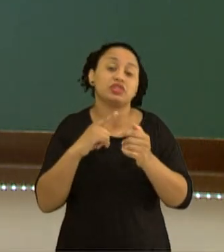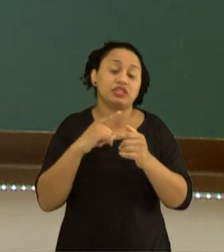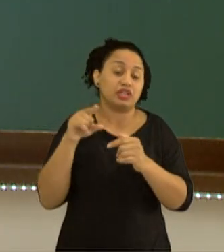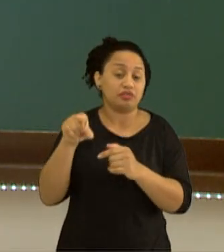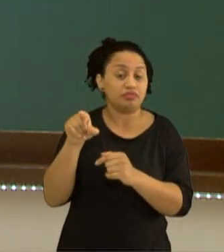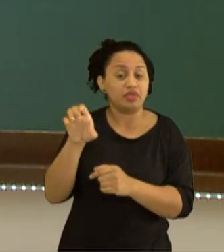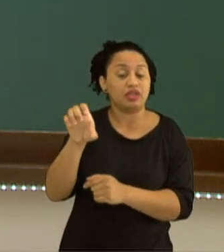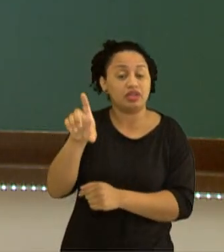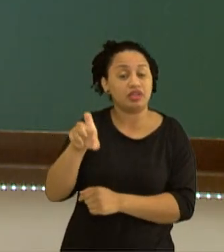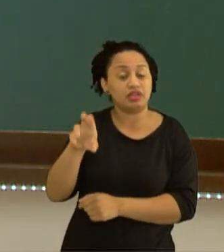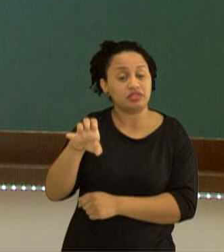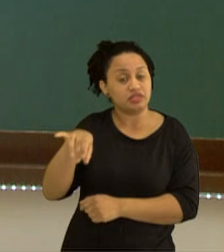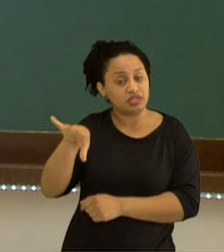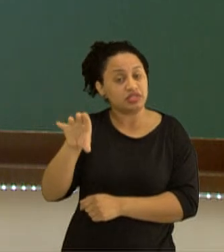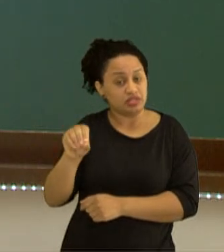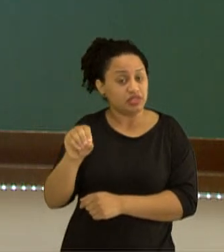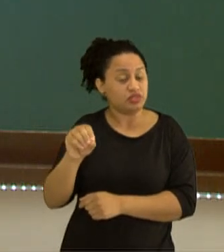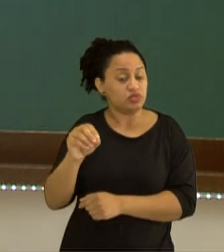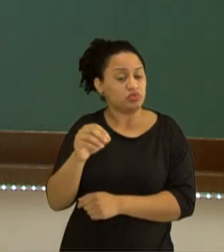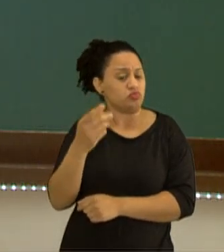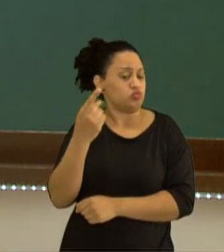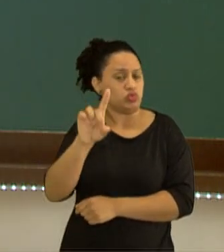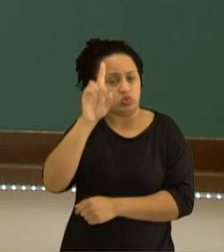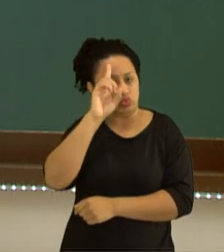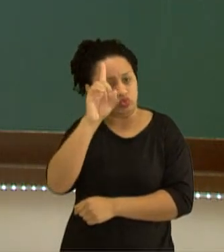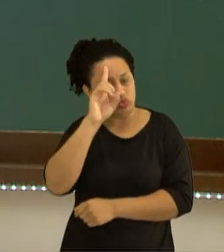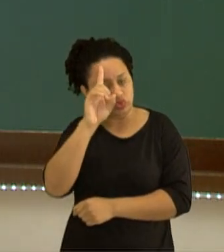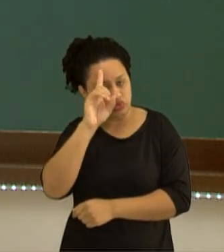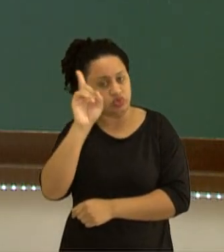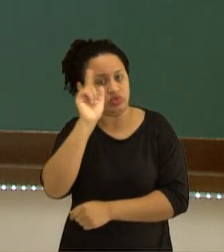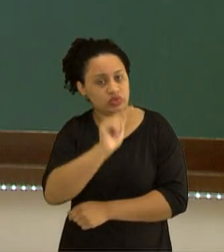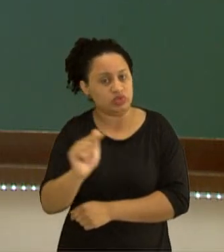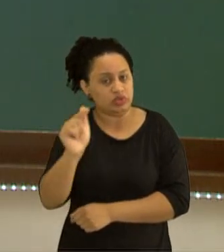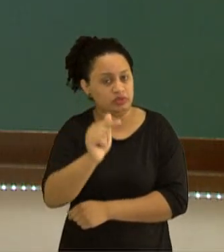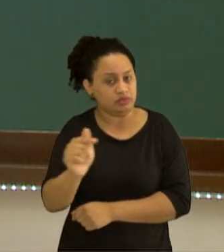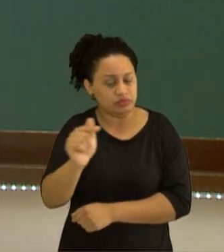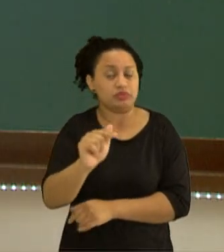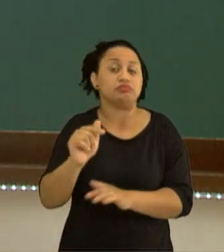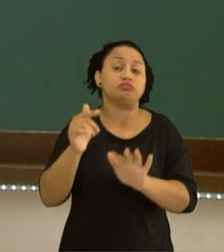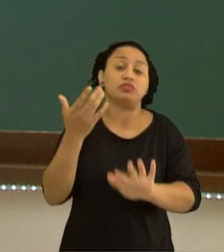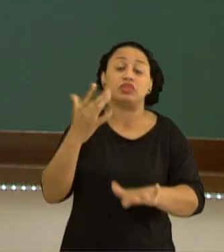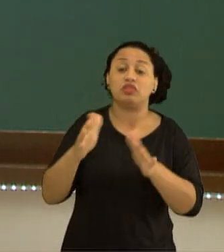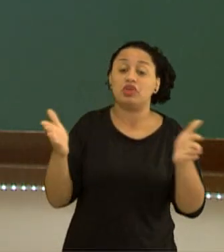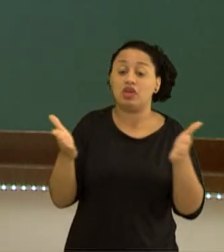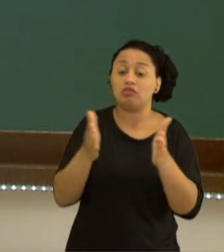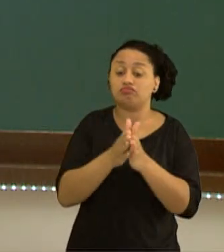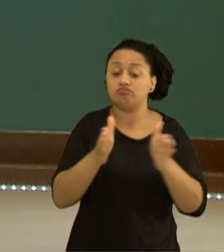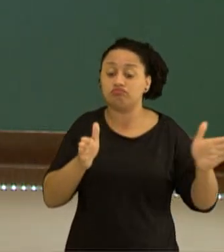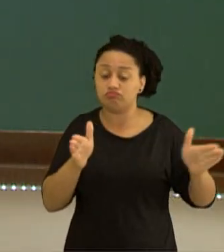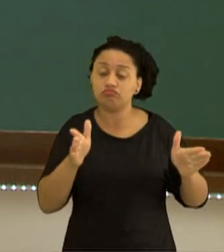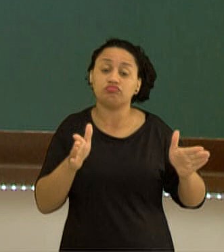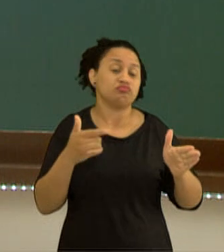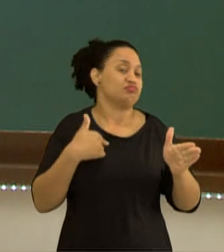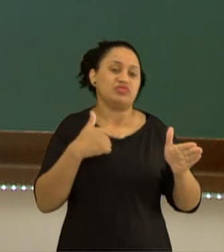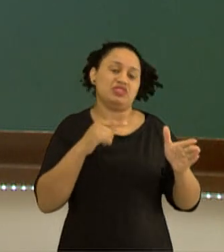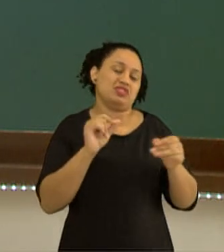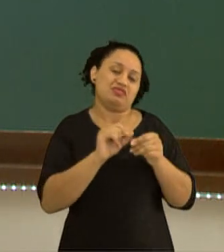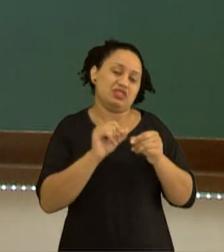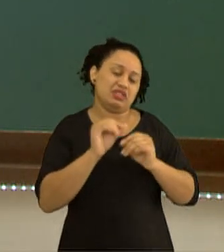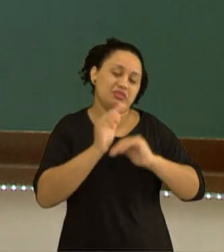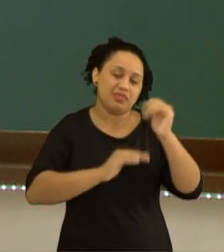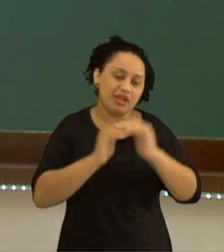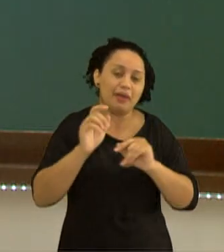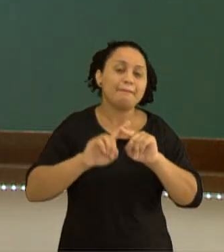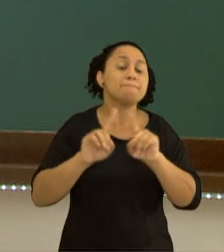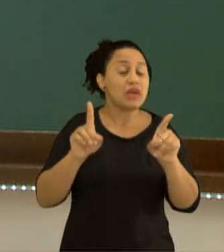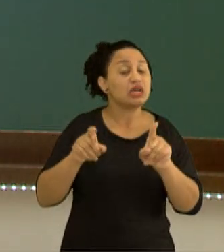que fazem parte do seu dia a dia, da sua rotina semanal. Né? Talvez agora, durante esse período, você não esteja realizando,